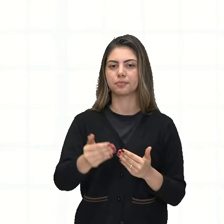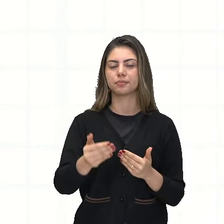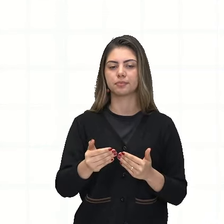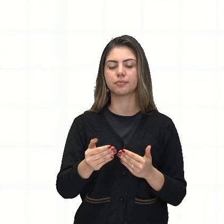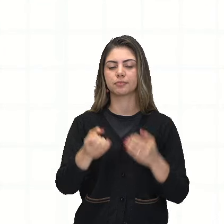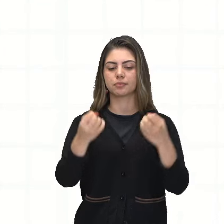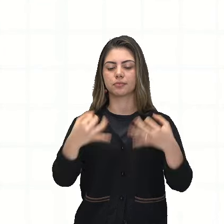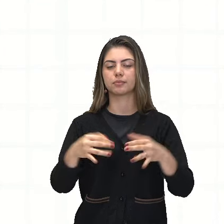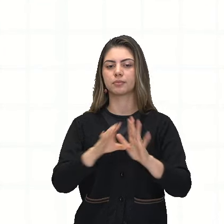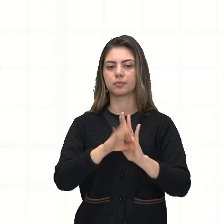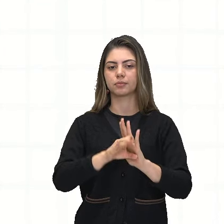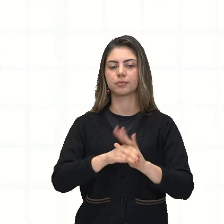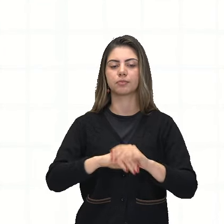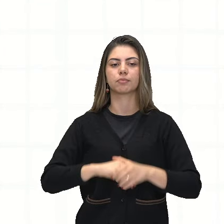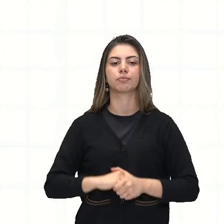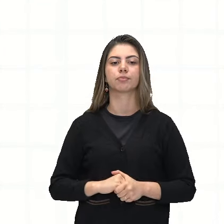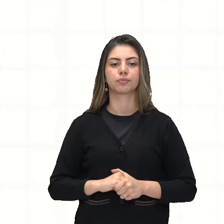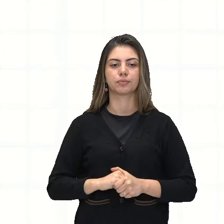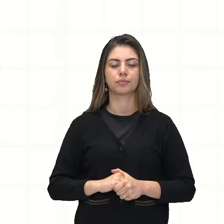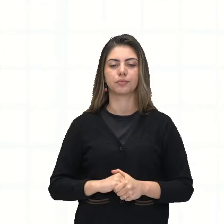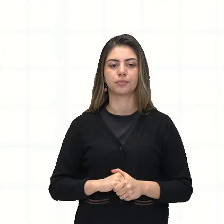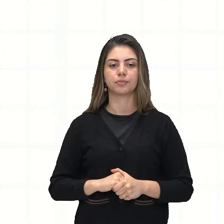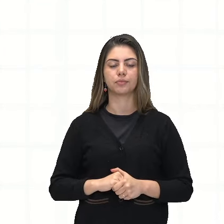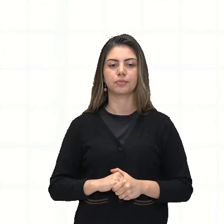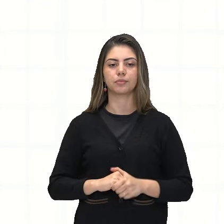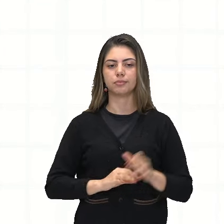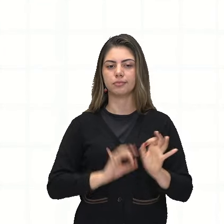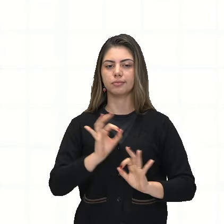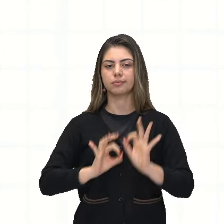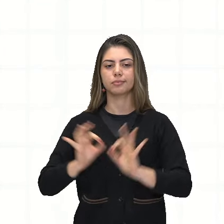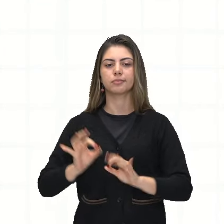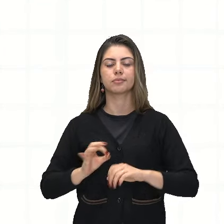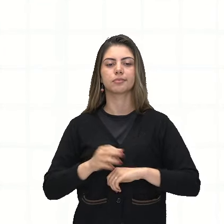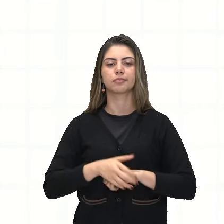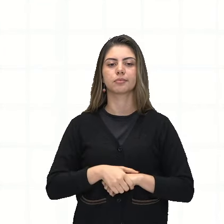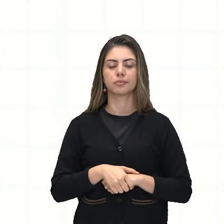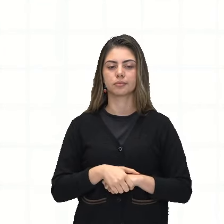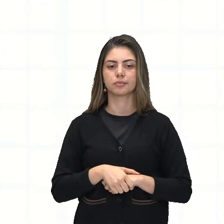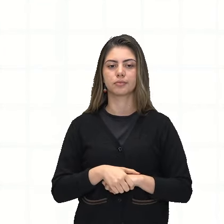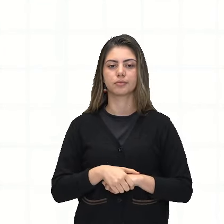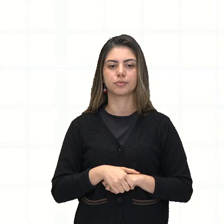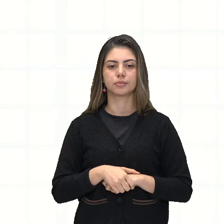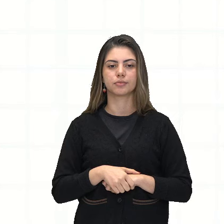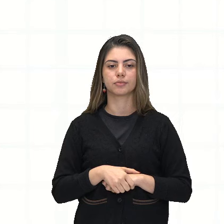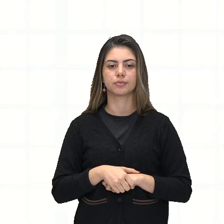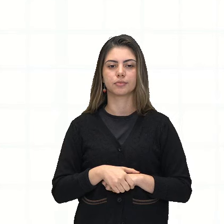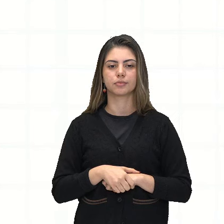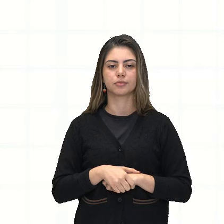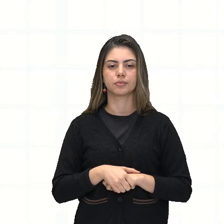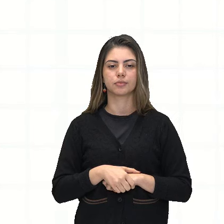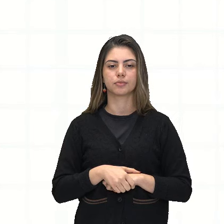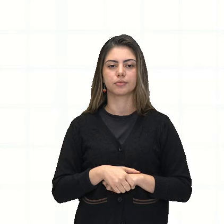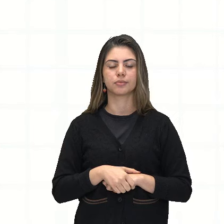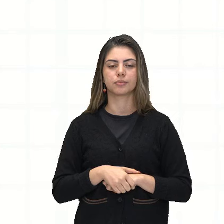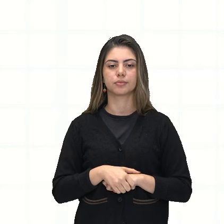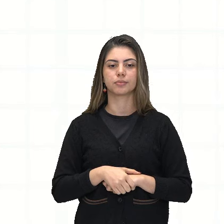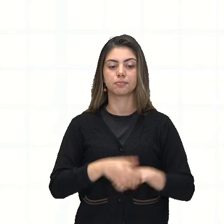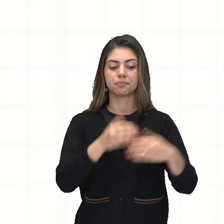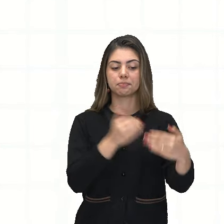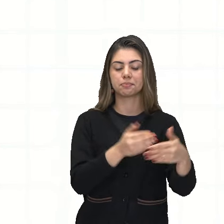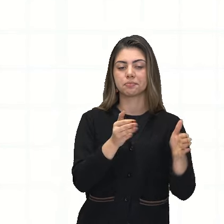essa conceituação. Os 8º anos